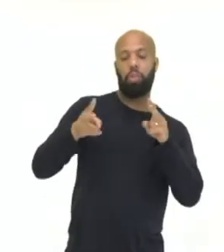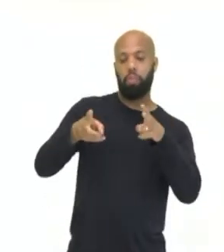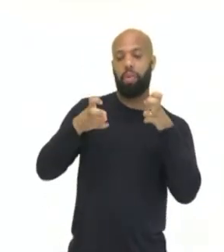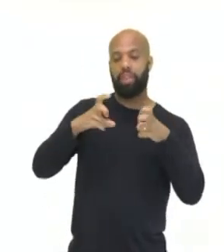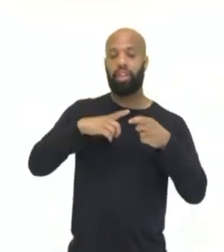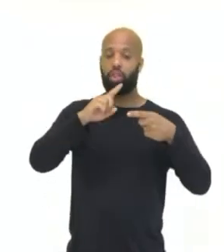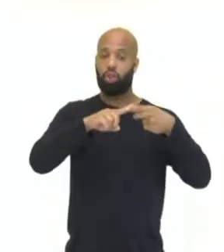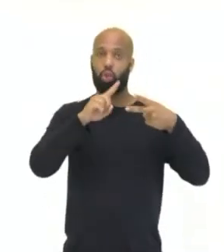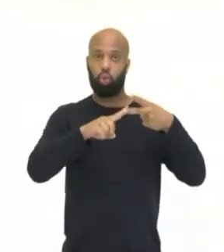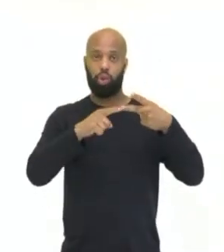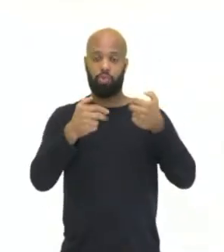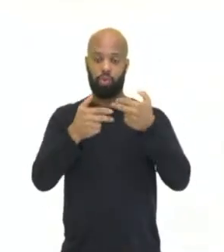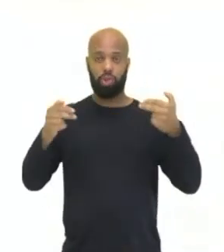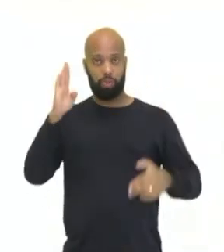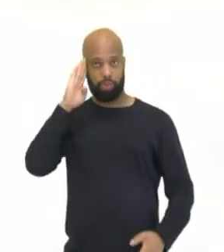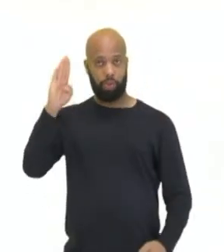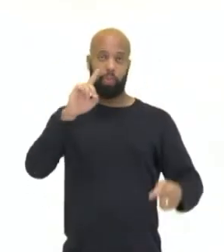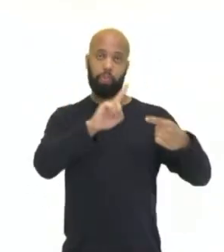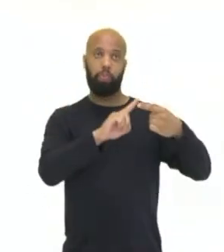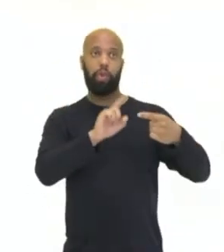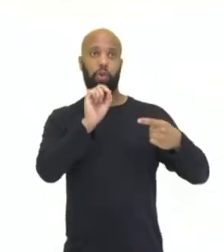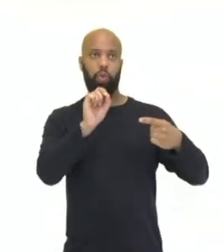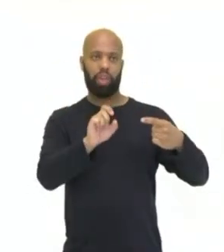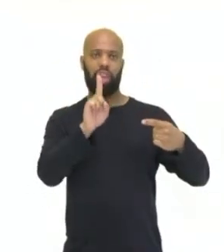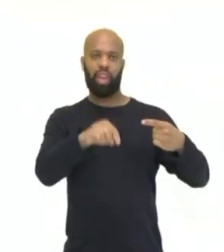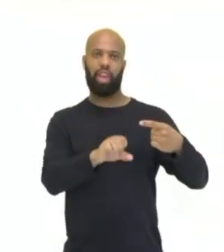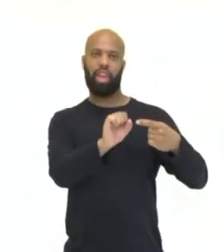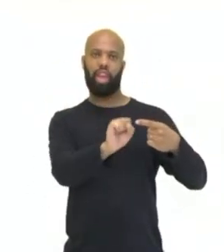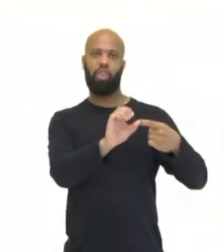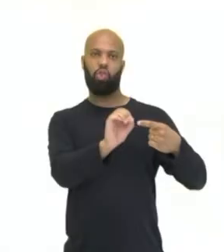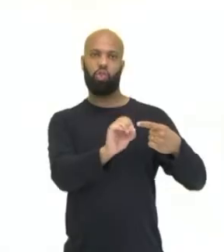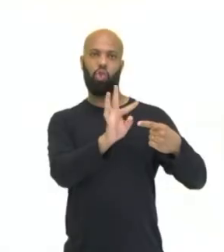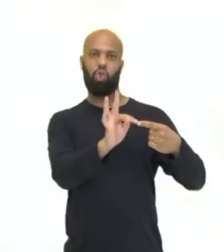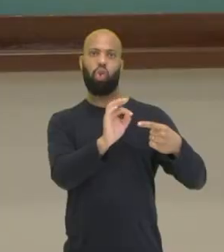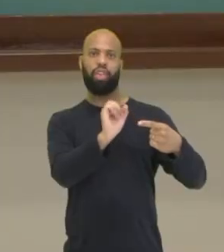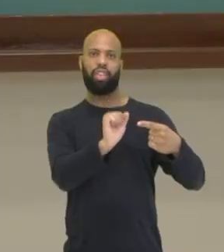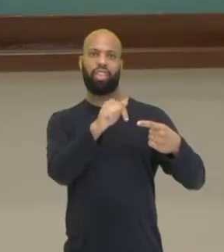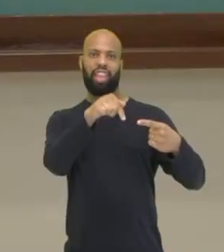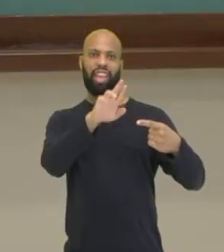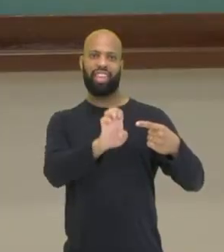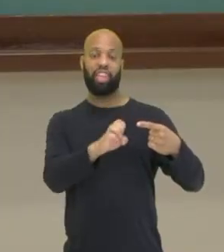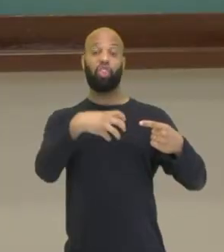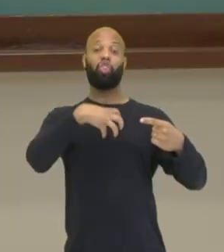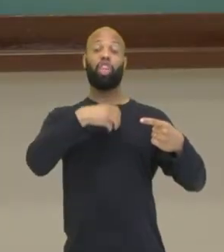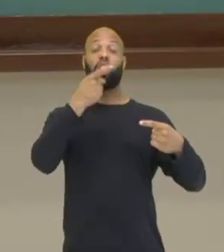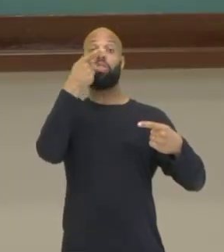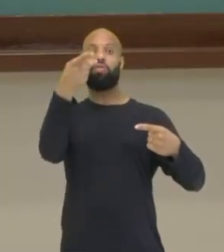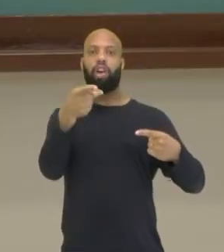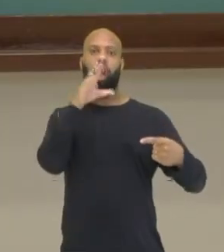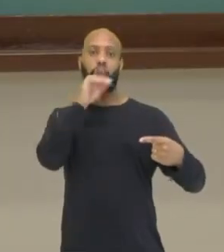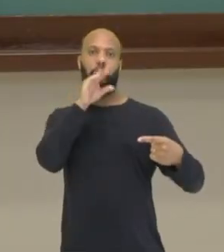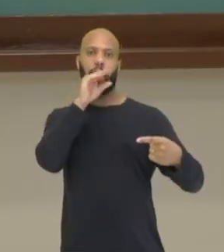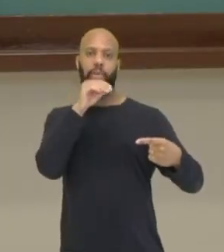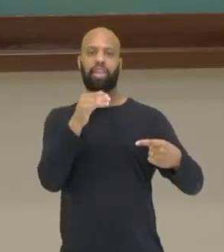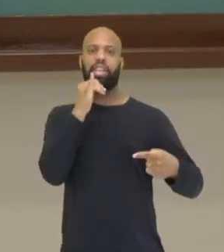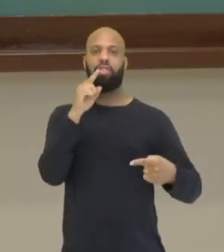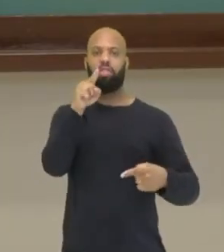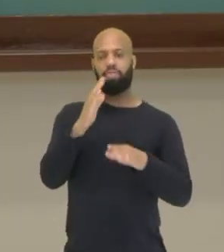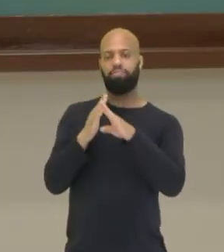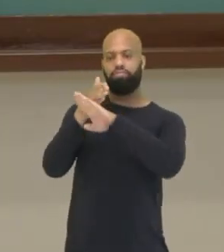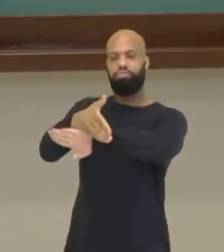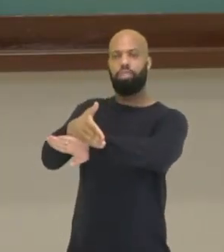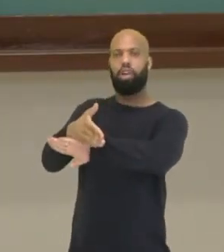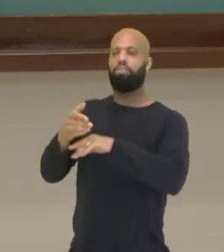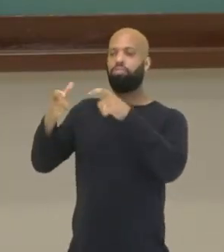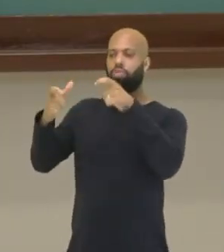fatores principais. O primeiro deles é o sotaque. Então, por exemplo, quando você vai né, até algum lugar